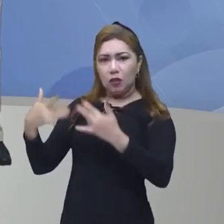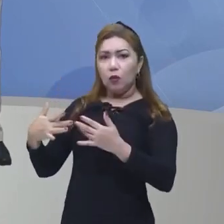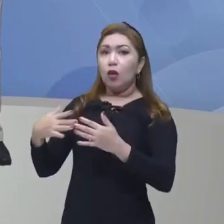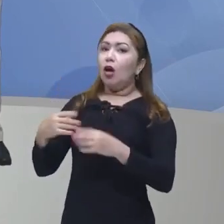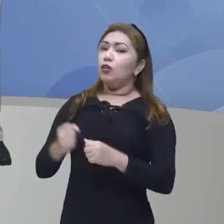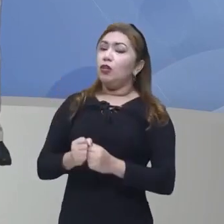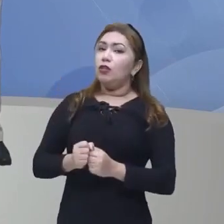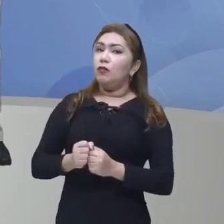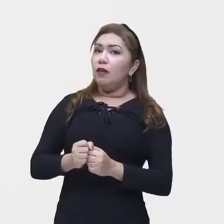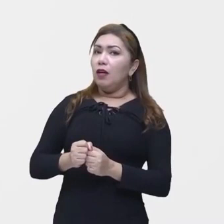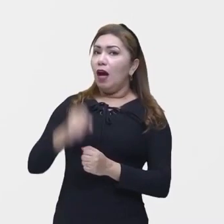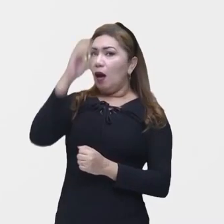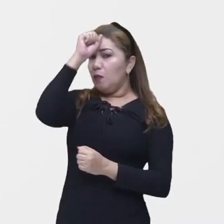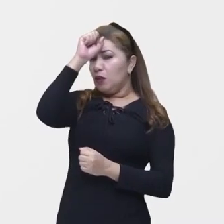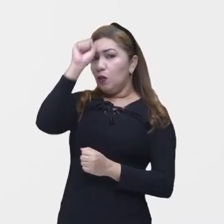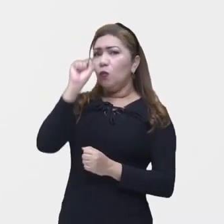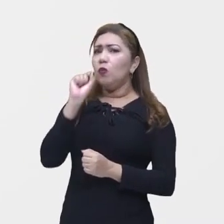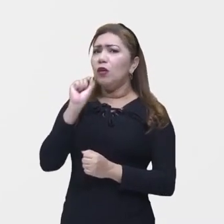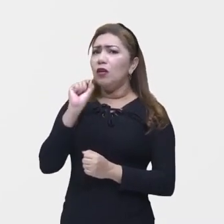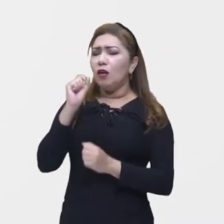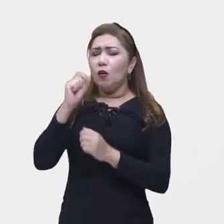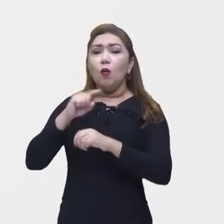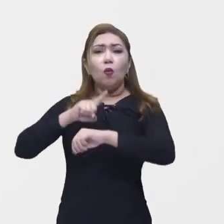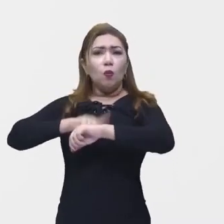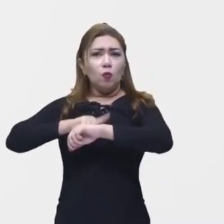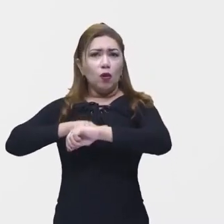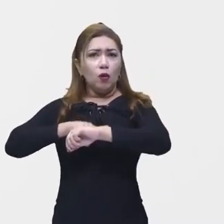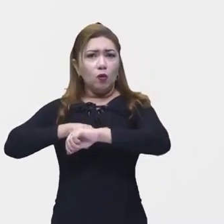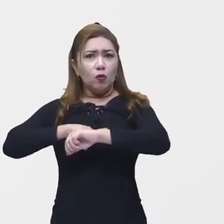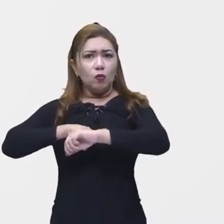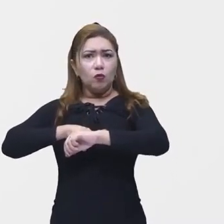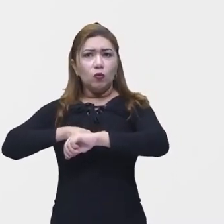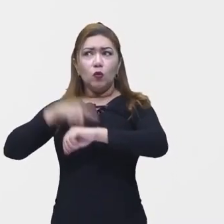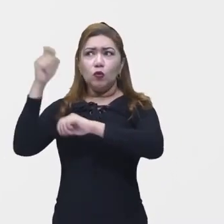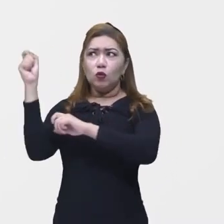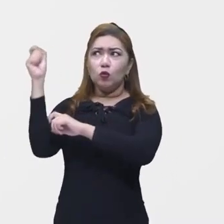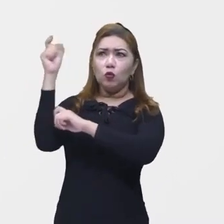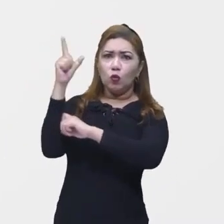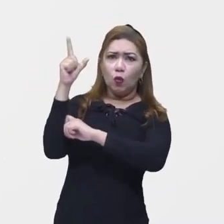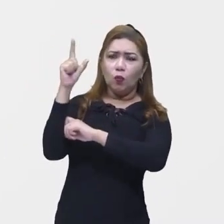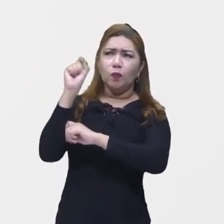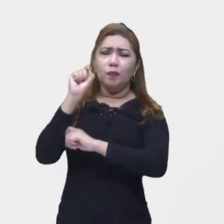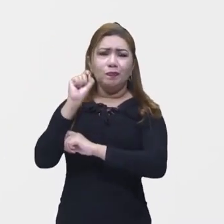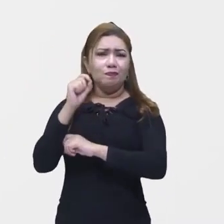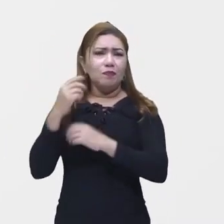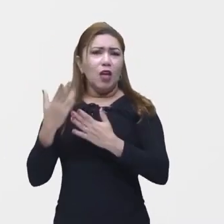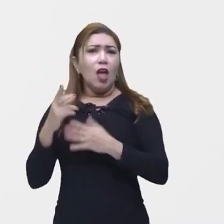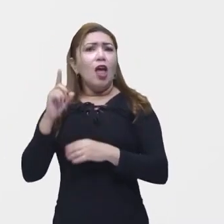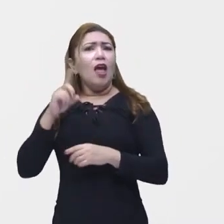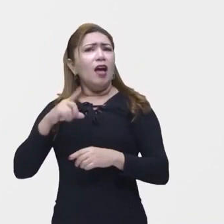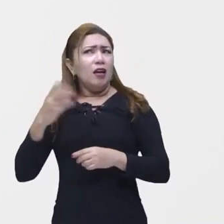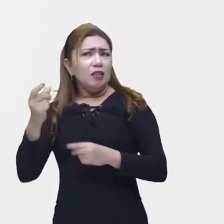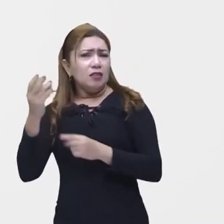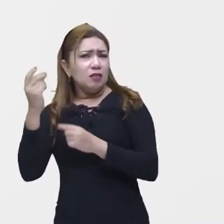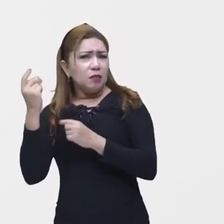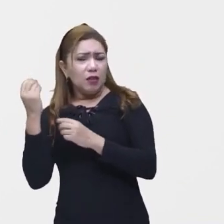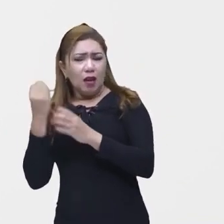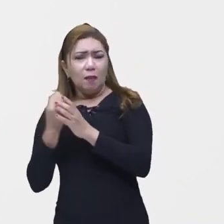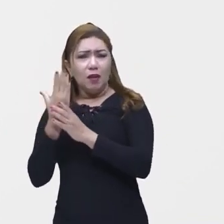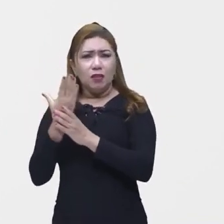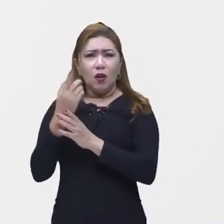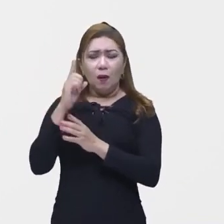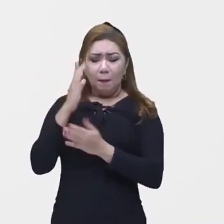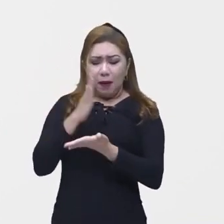relógio de sol, de olho na tela. O relógio de sol corresponde ao método ou procedimento utilizado para medir